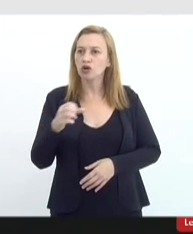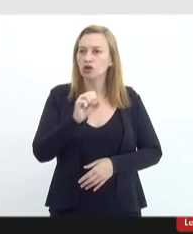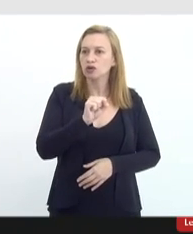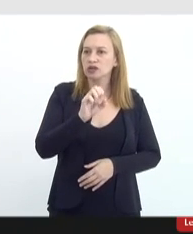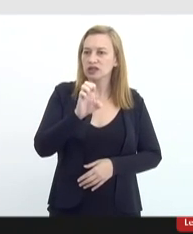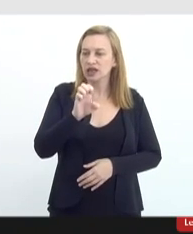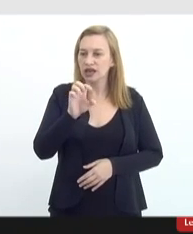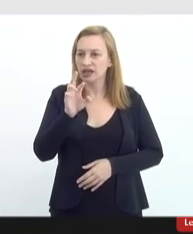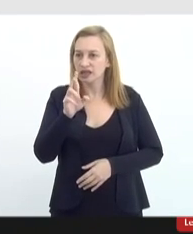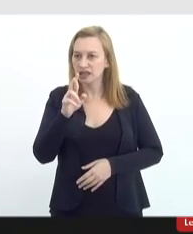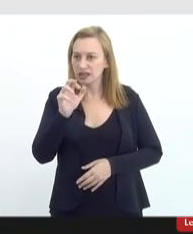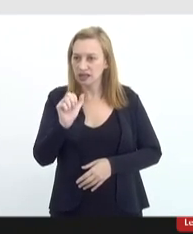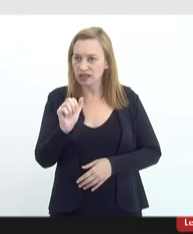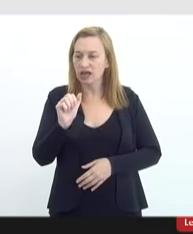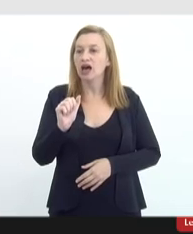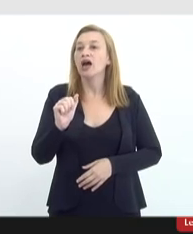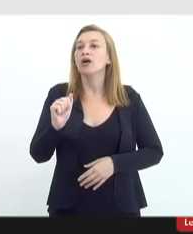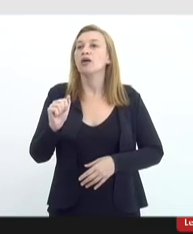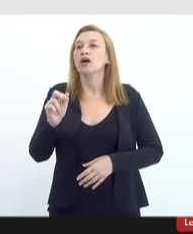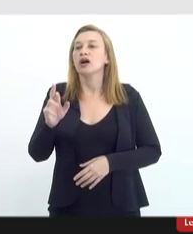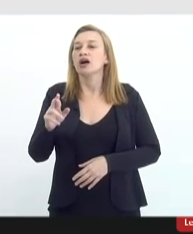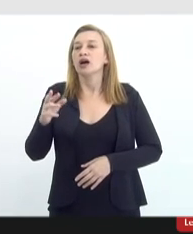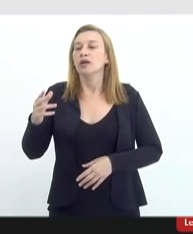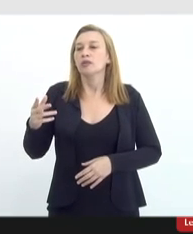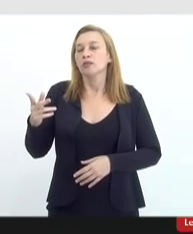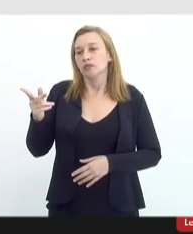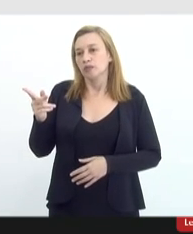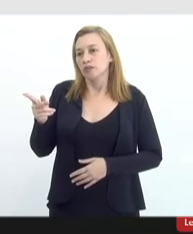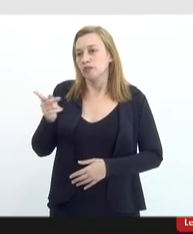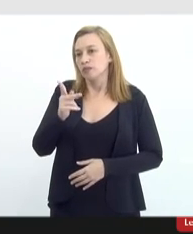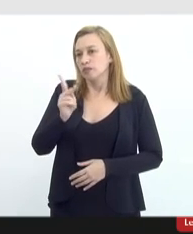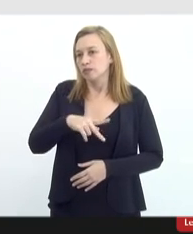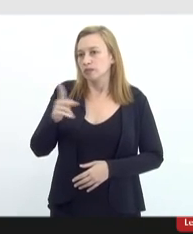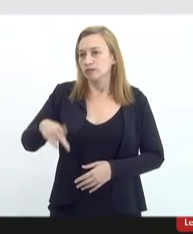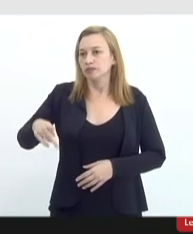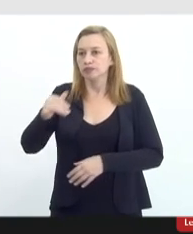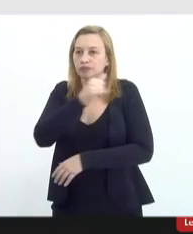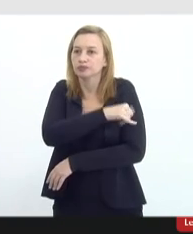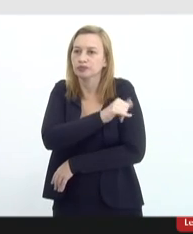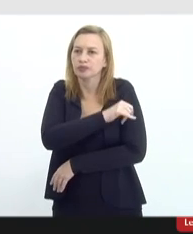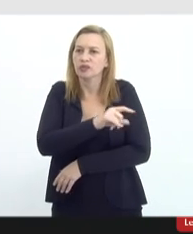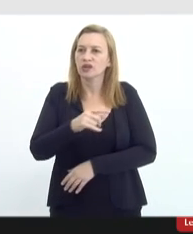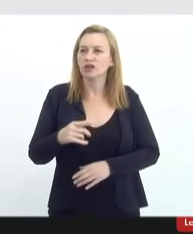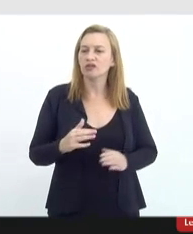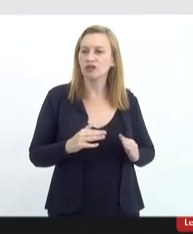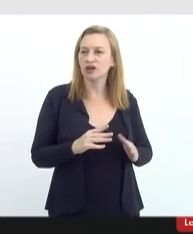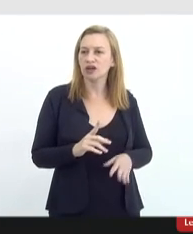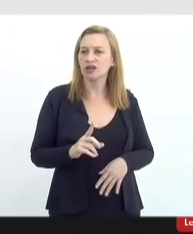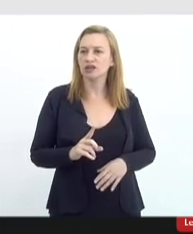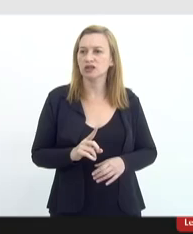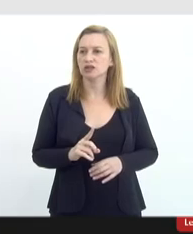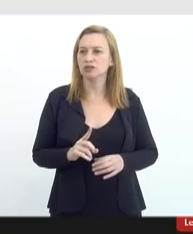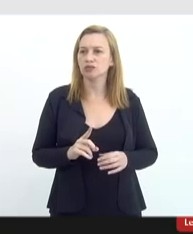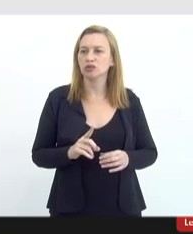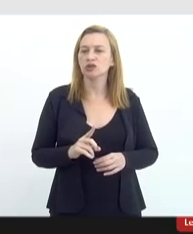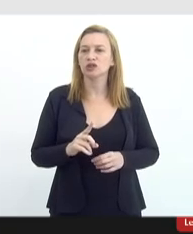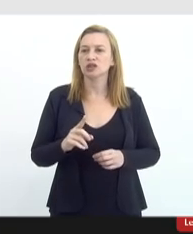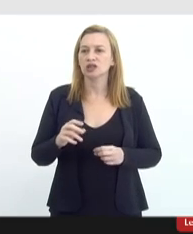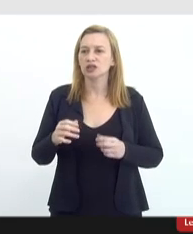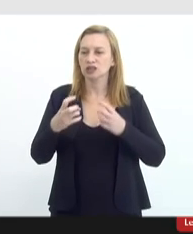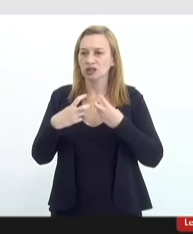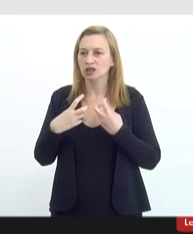PUC aqui do Rio de Janeiro, fez um georreferenciamento aí não por templos, mas por autodeclaração religiosa. Então